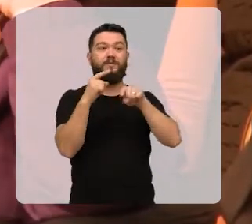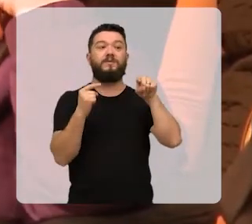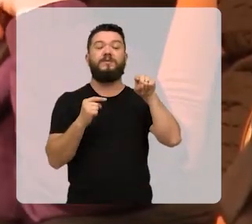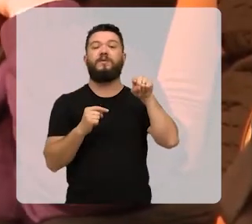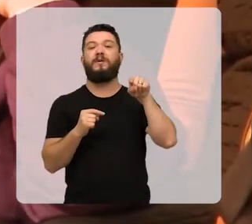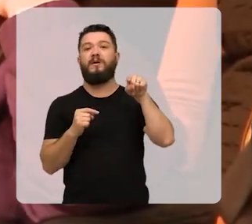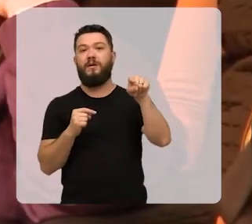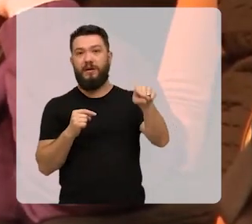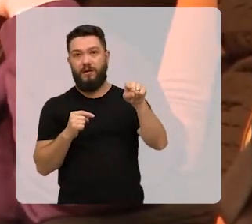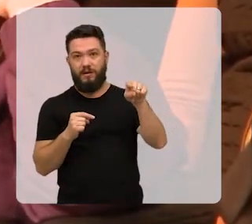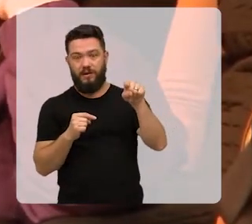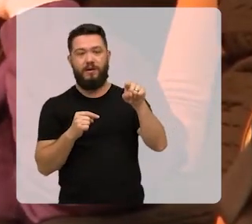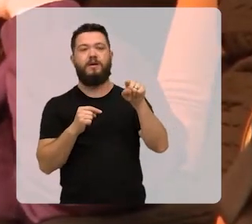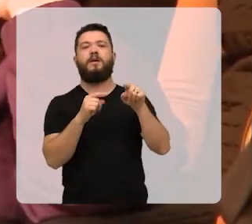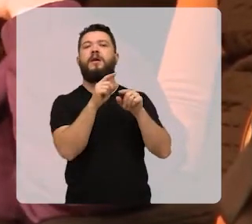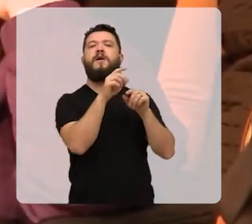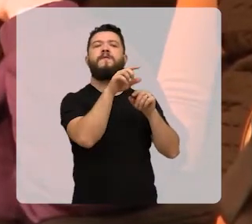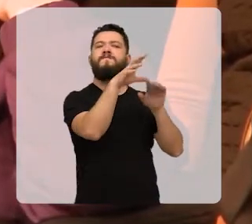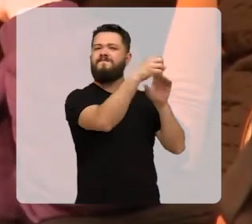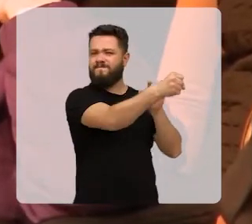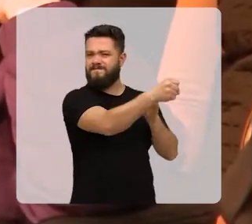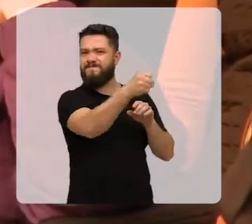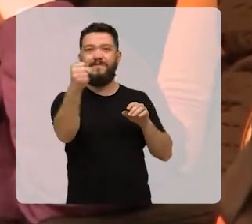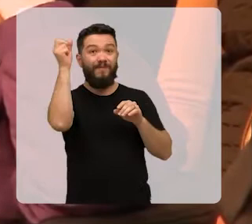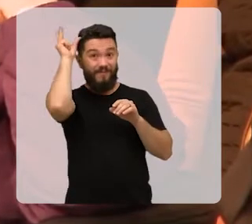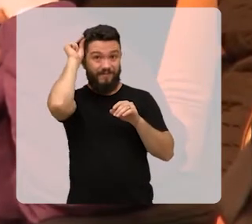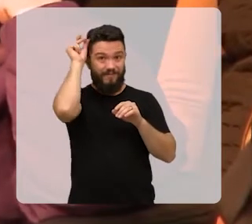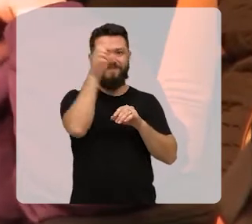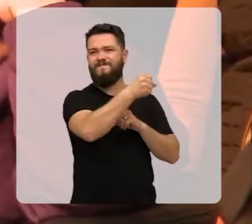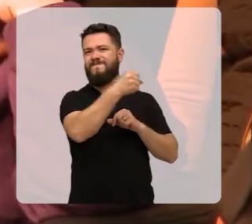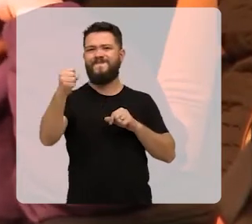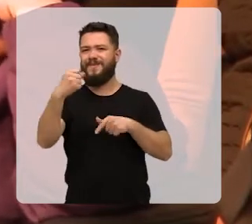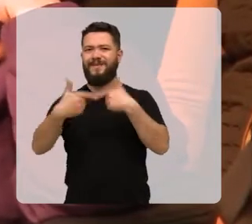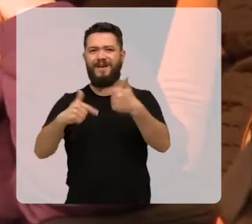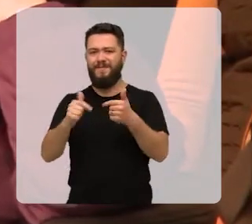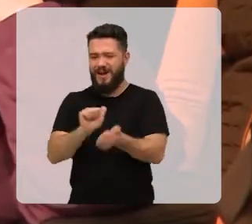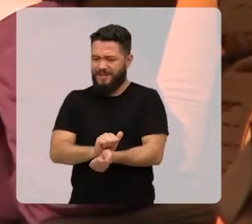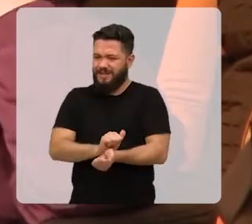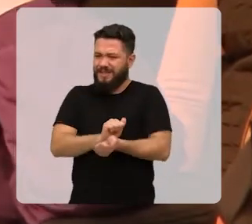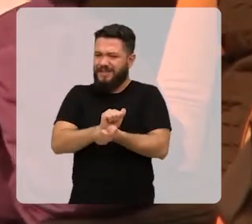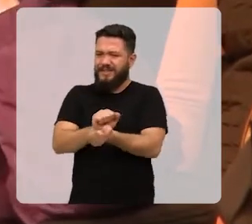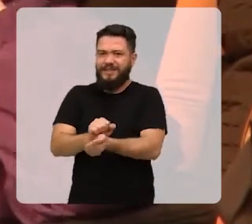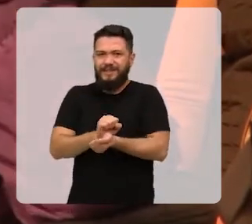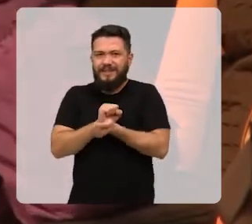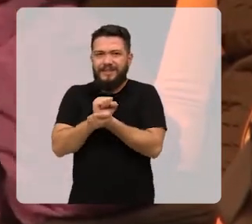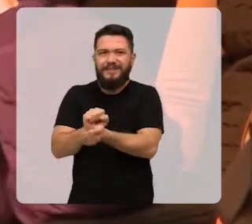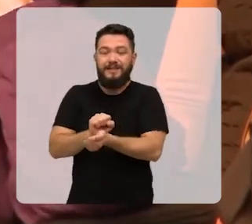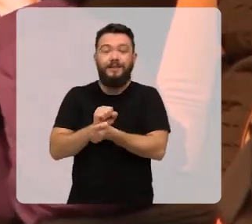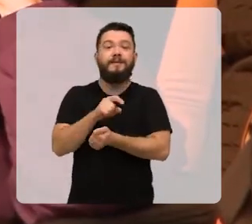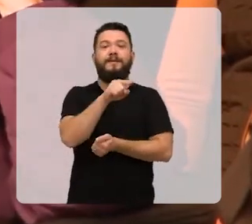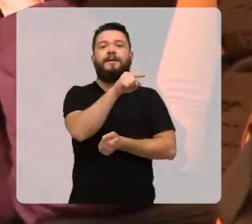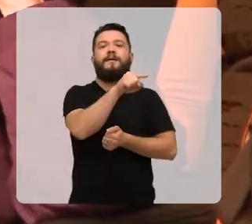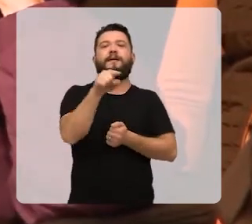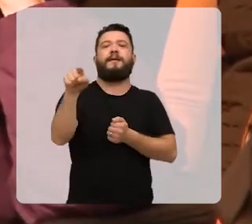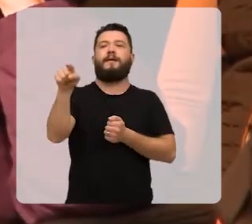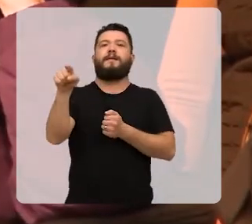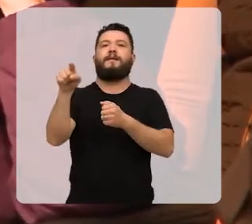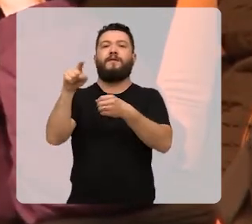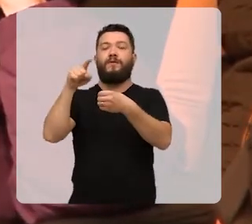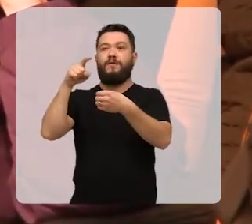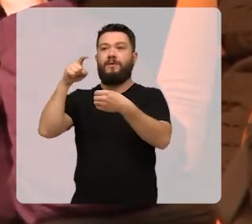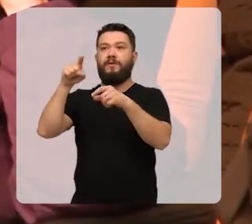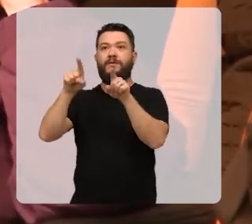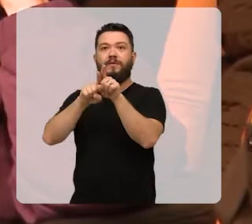para trabalho esforçado em junho de 1942 que antecipou a ida para a